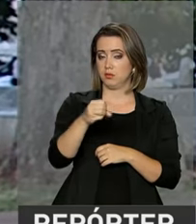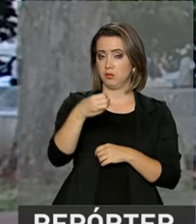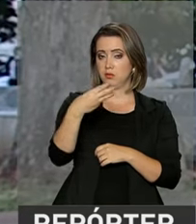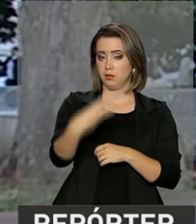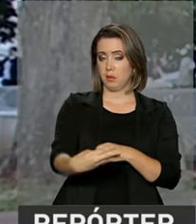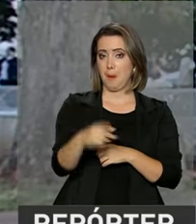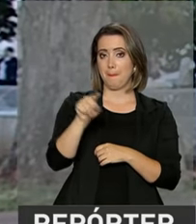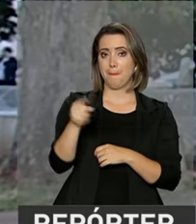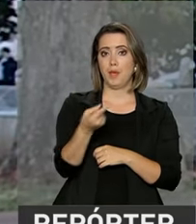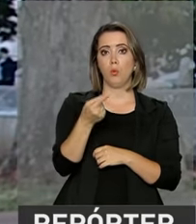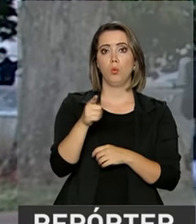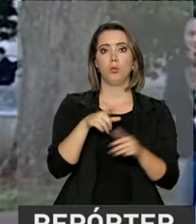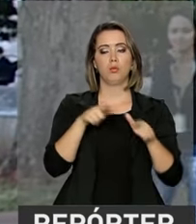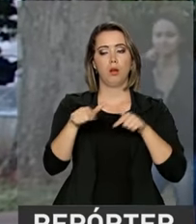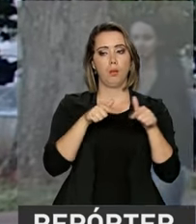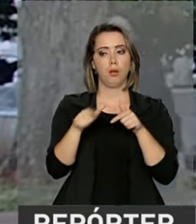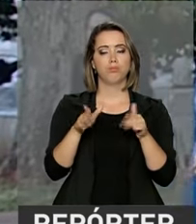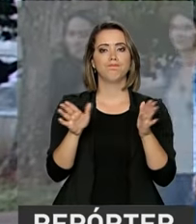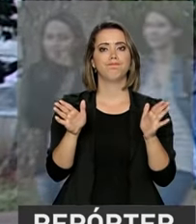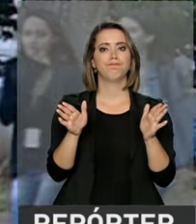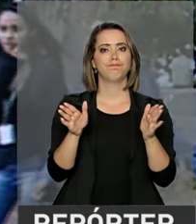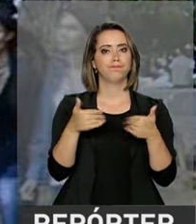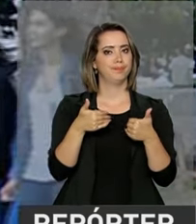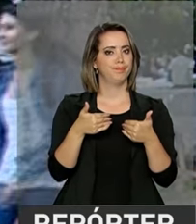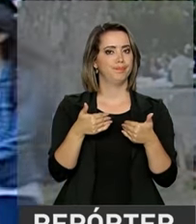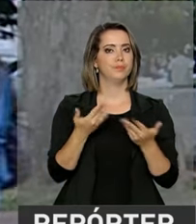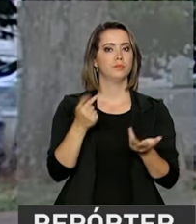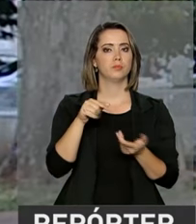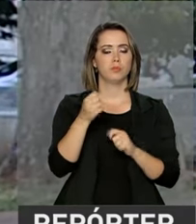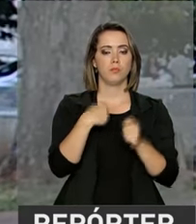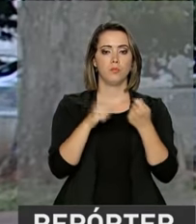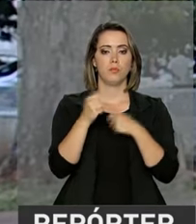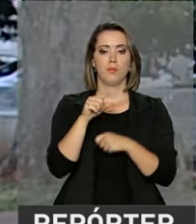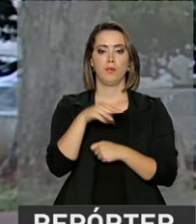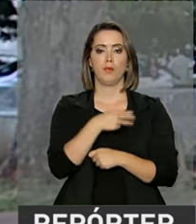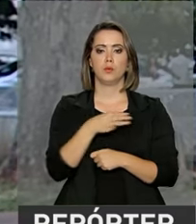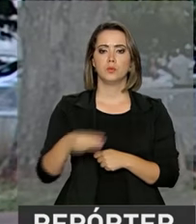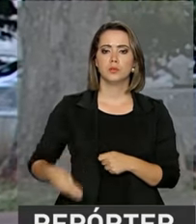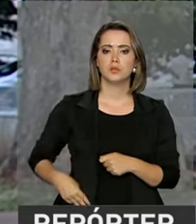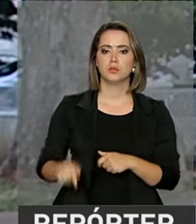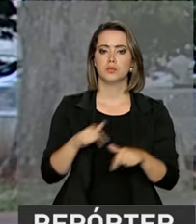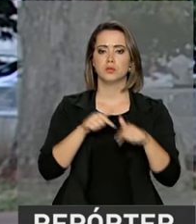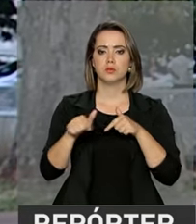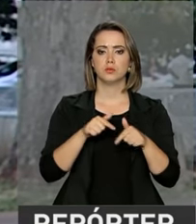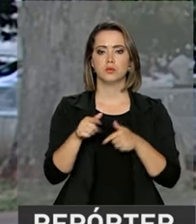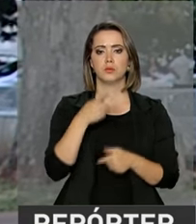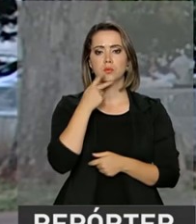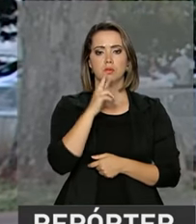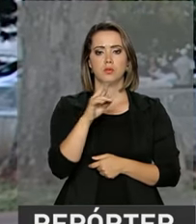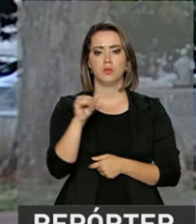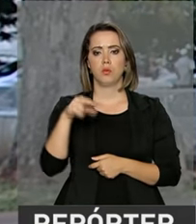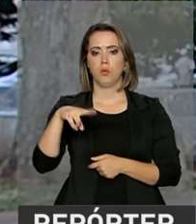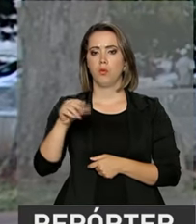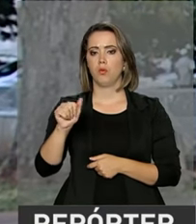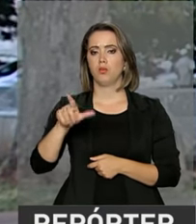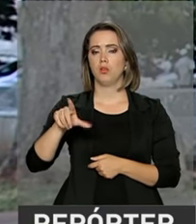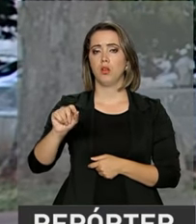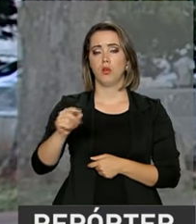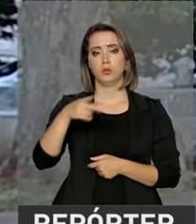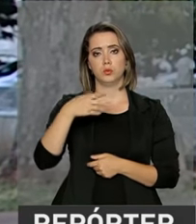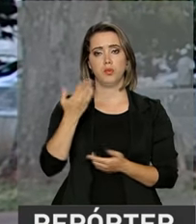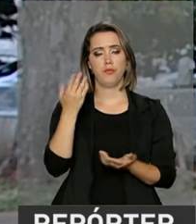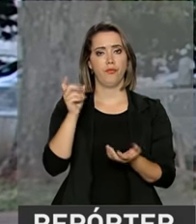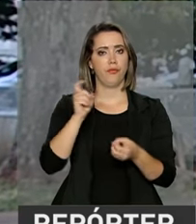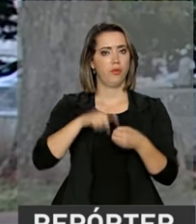303 mil postos de trabalho a menos na economia. Para o ministro do Trabalho, Ronaldo Nogueira, a retomada da confiança